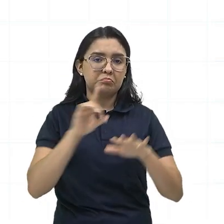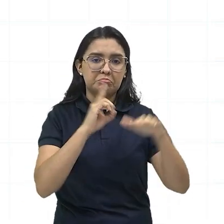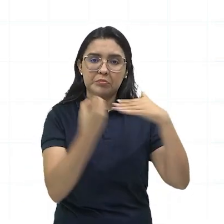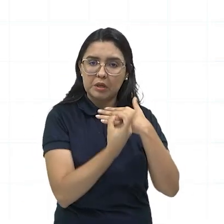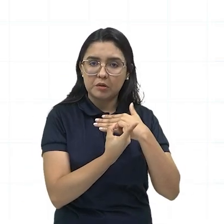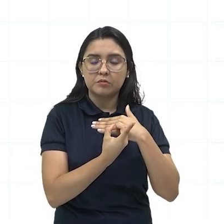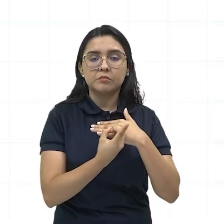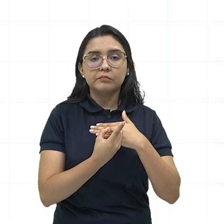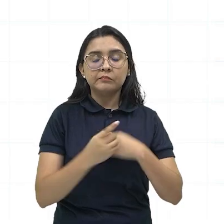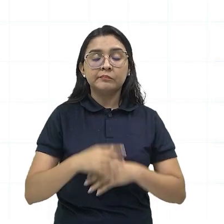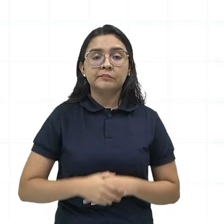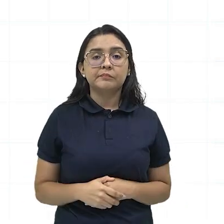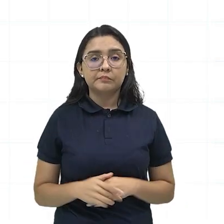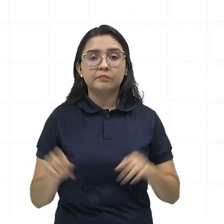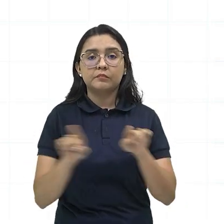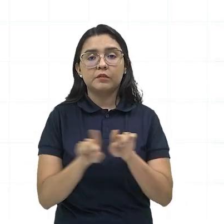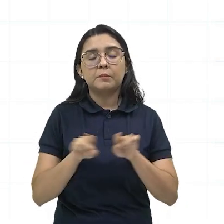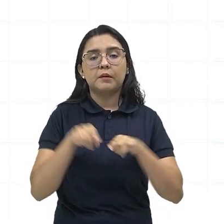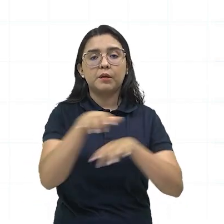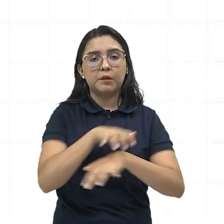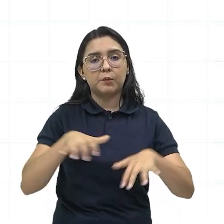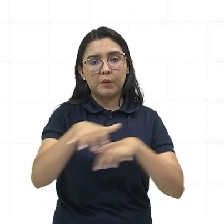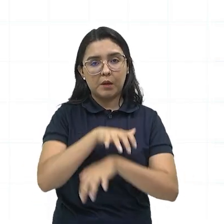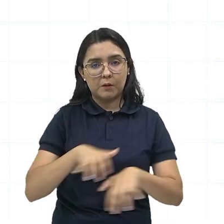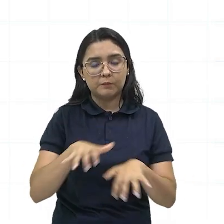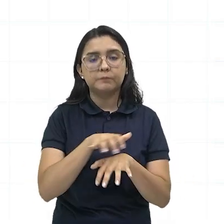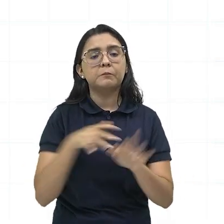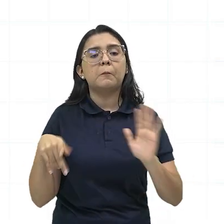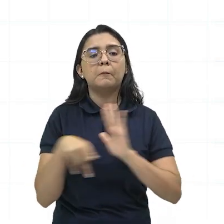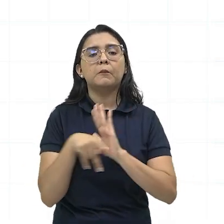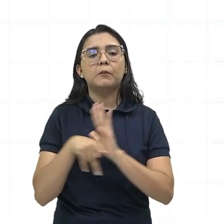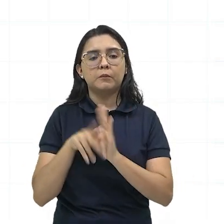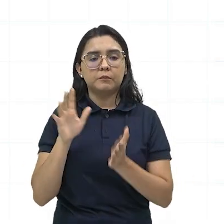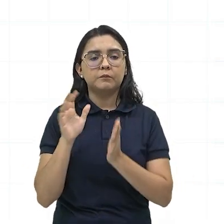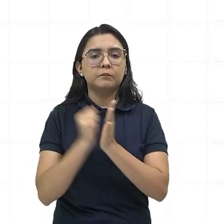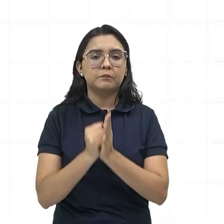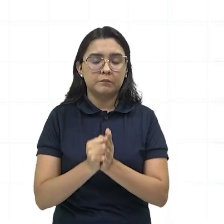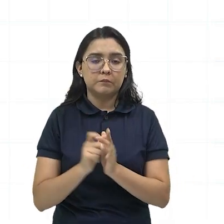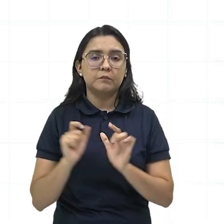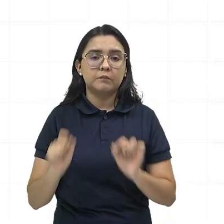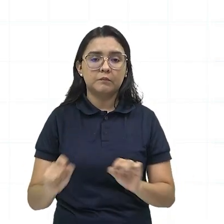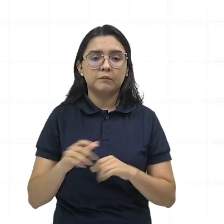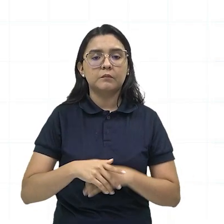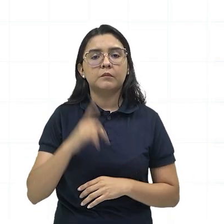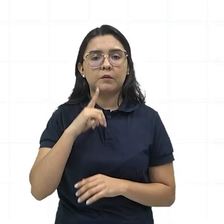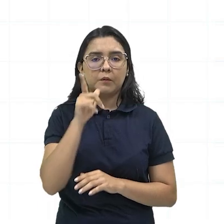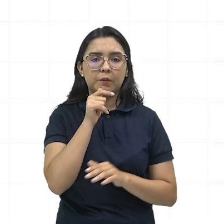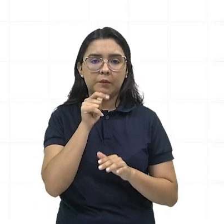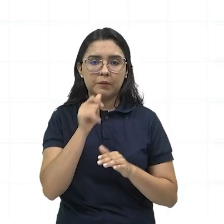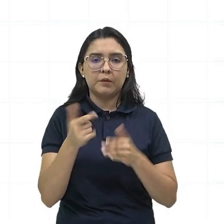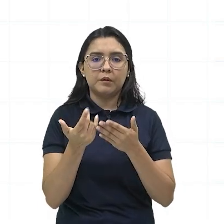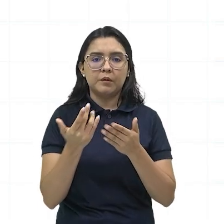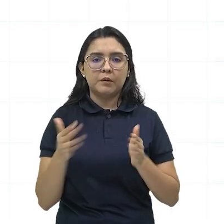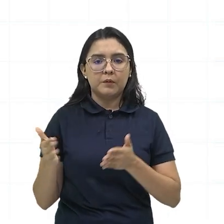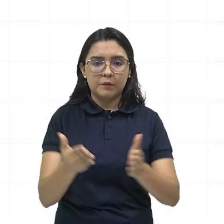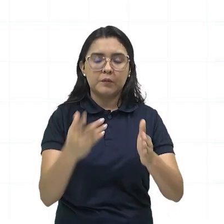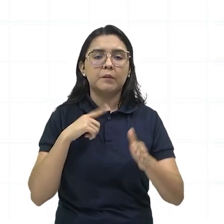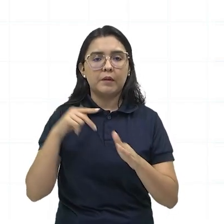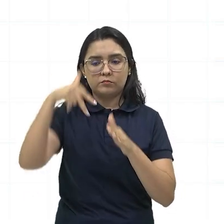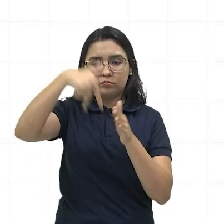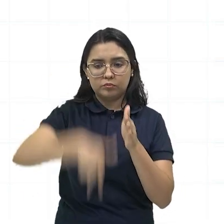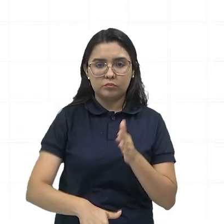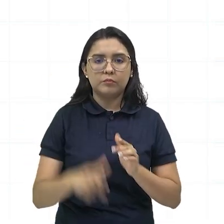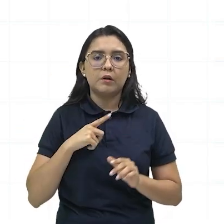ao deus, né? Ao ritual que era registrado de mergulhar ao fundo do mar para conseguir um muiraquitã, como a gente vai